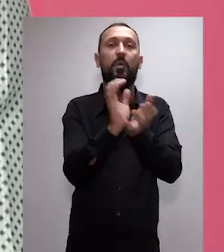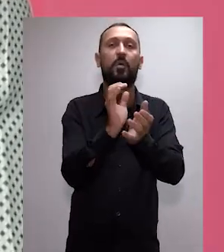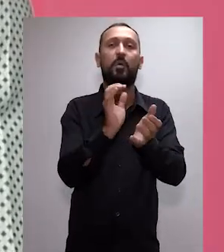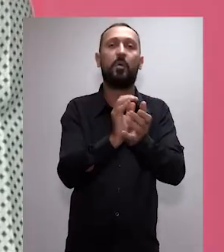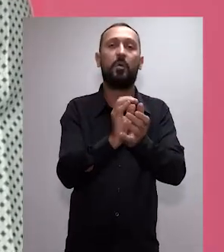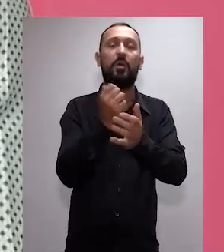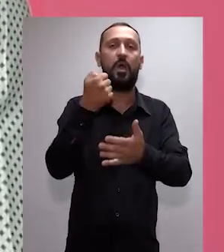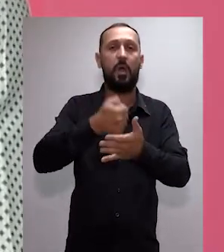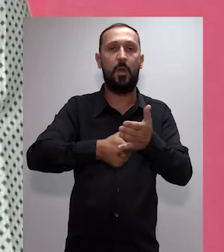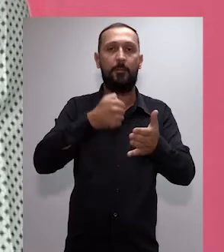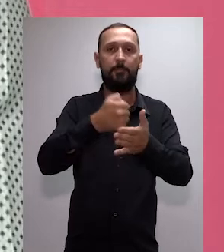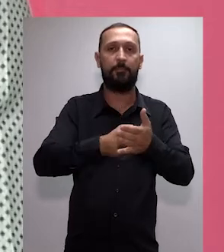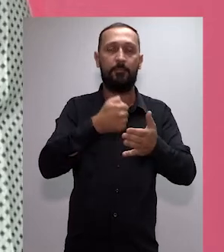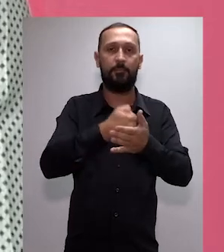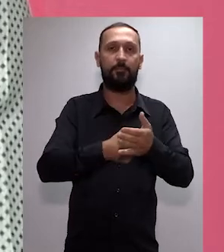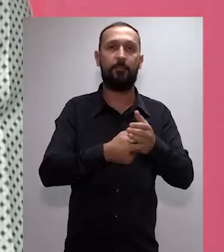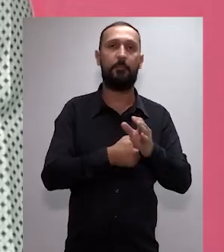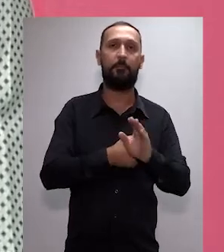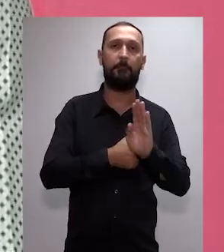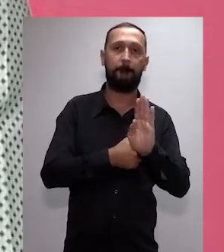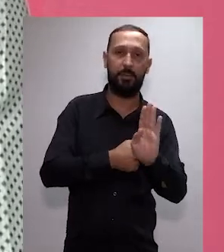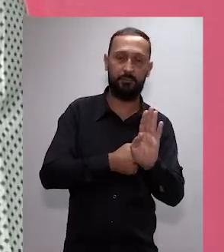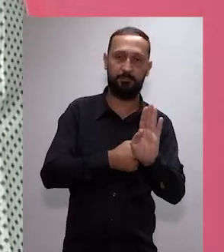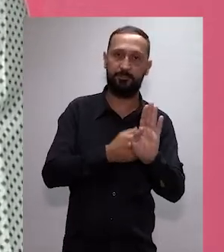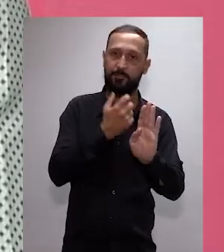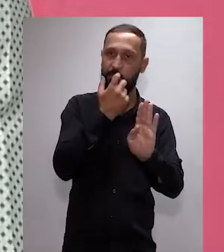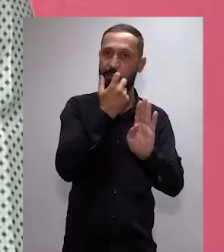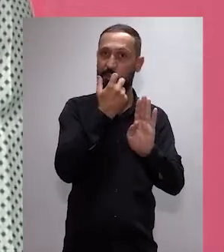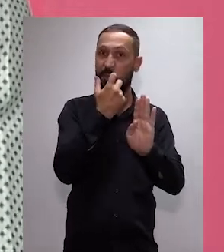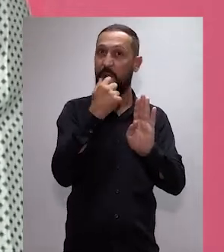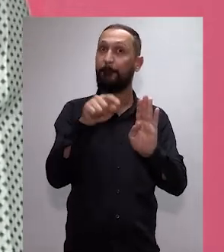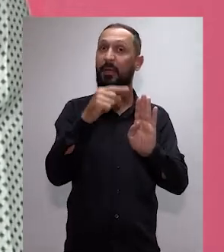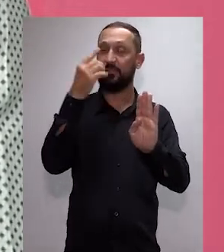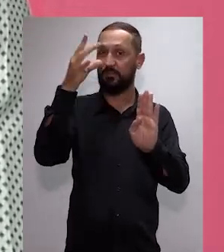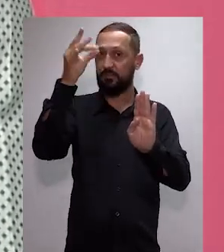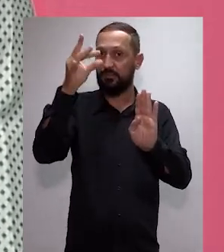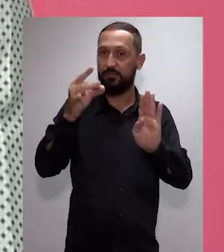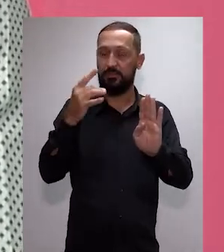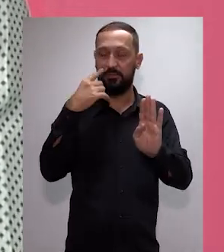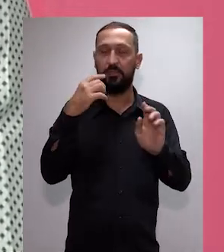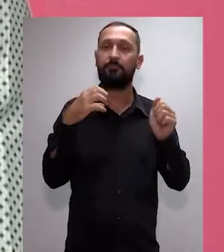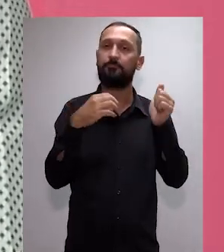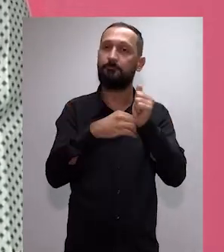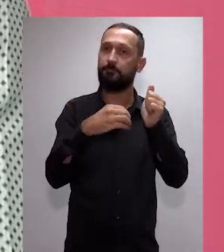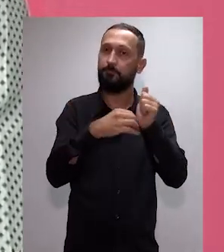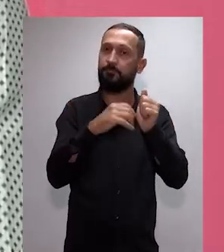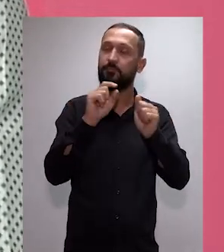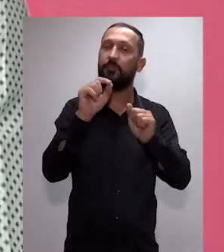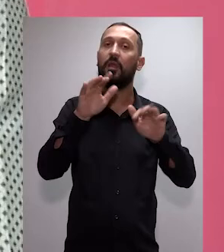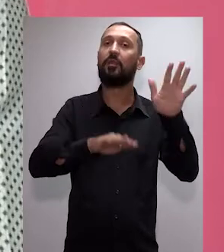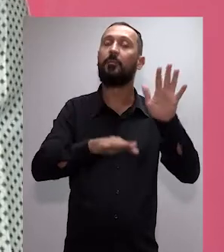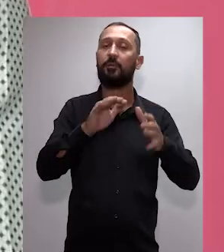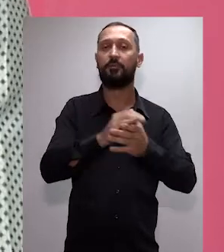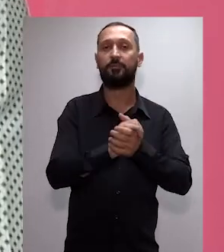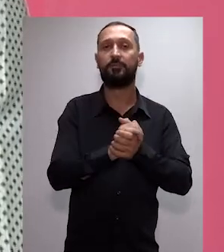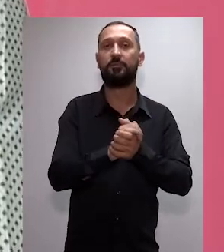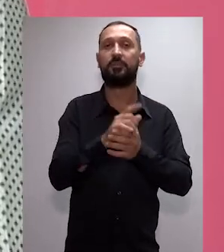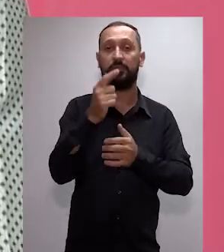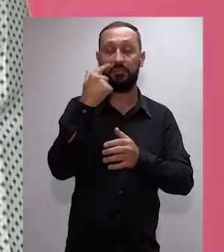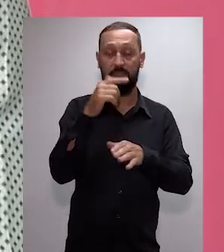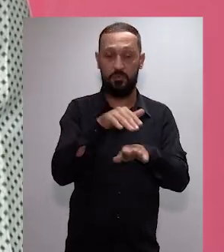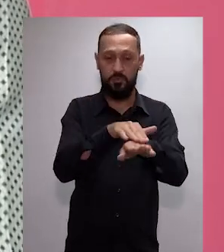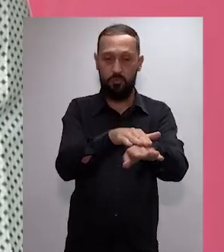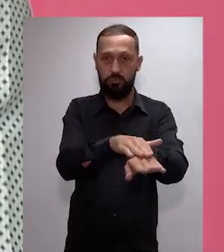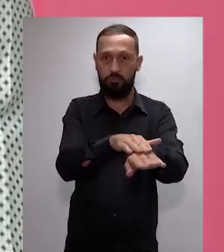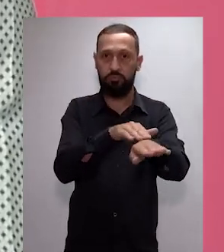ele se enquadra na exigência da categoria B, tá? Só que tem uma observação no Código de Trânsito, exatamente